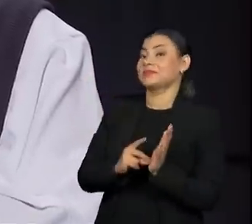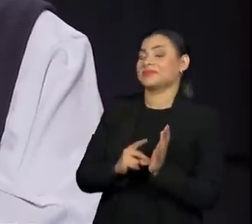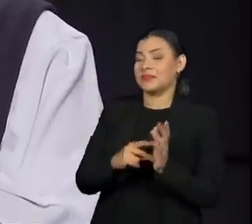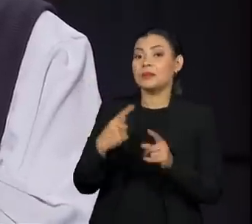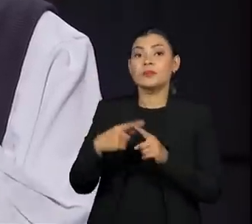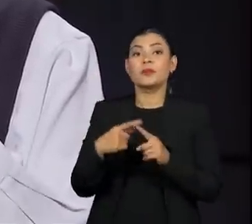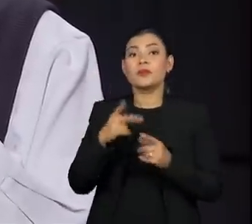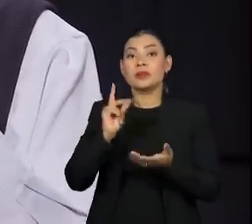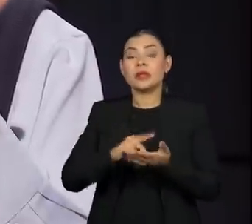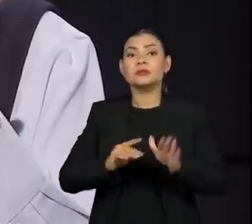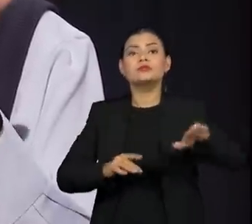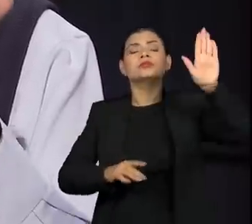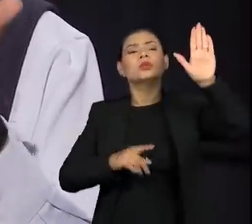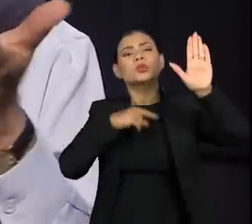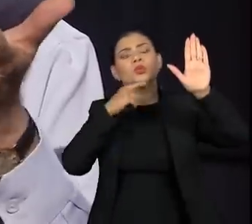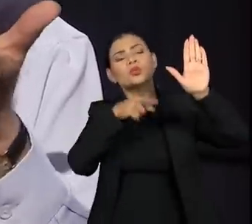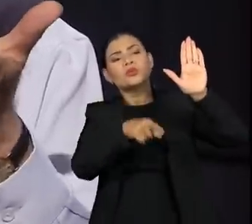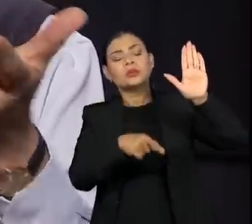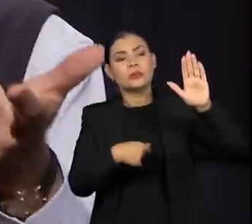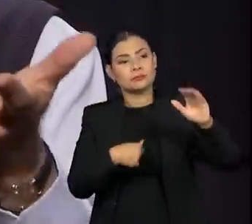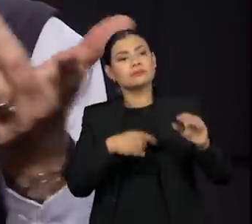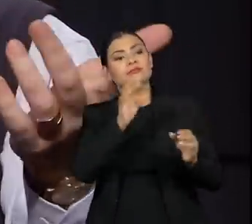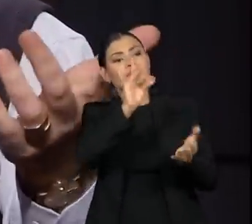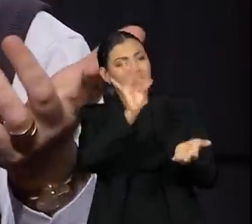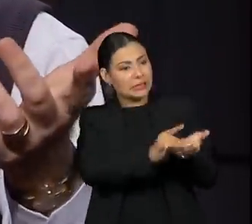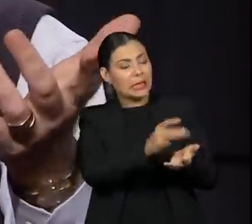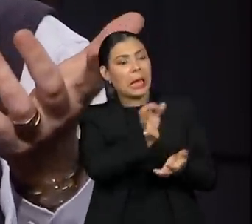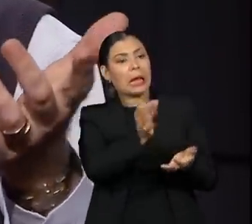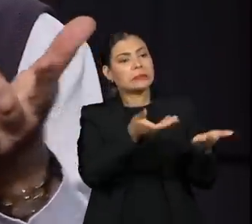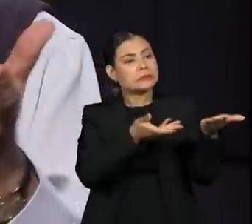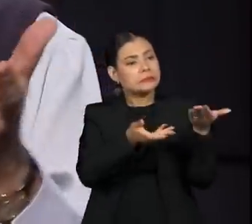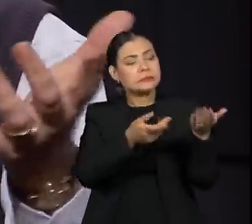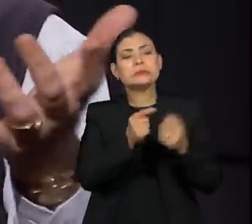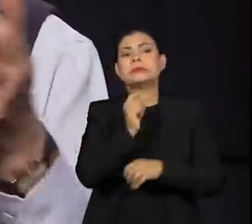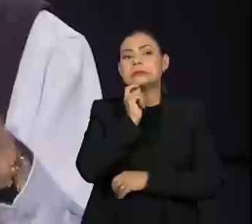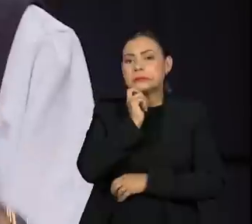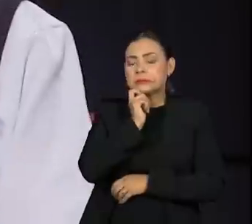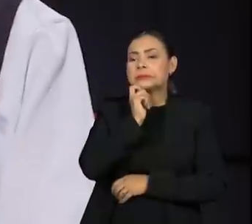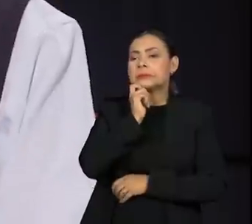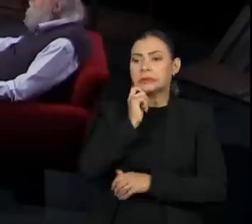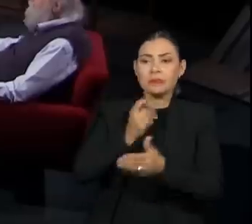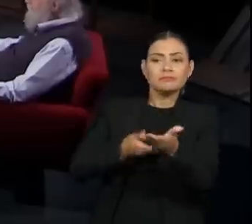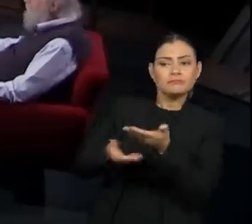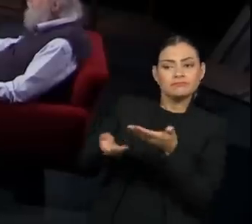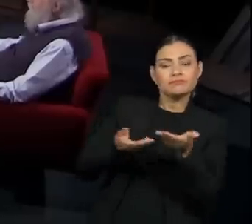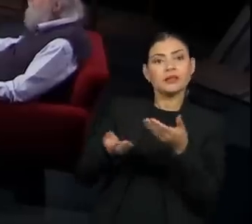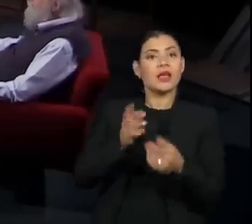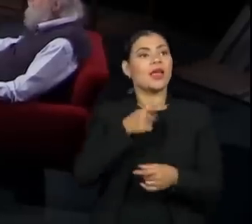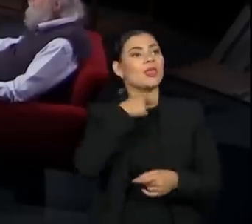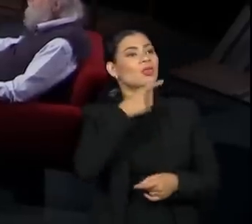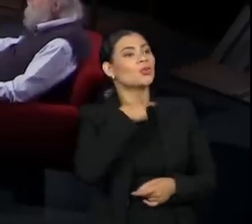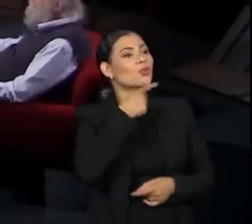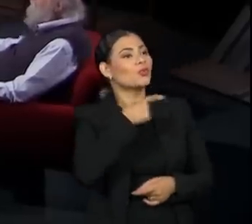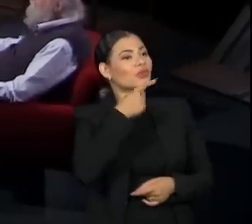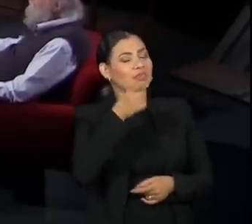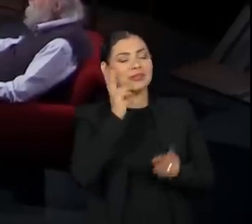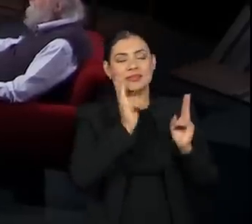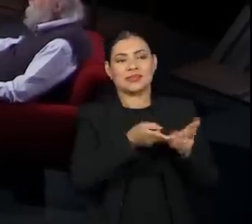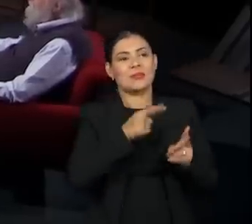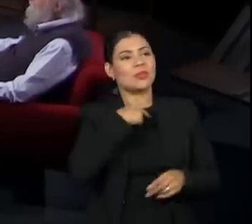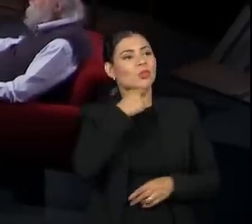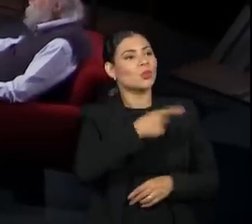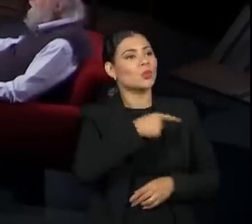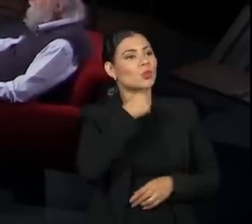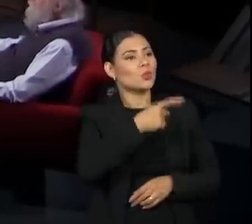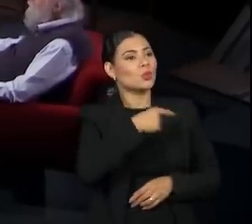provocado alguém levanta alguma dúvida você começa a pensar mal de fato Você tem razão isso é um ponto tem que ser olhado melhor a dúvida né A dúvida é